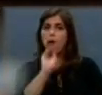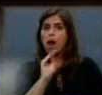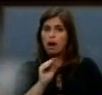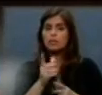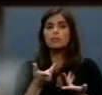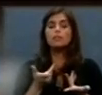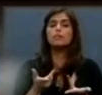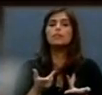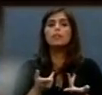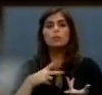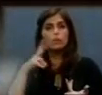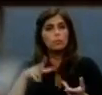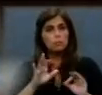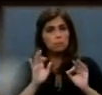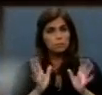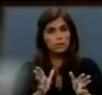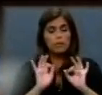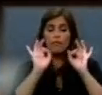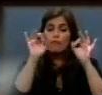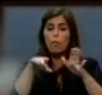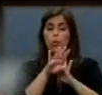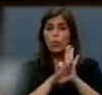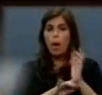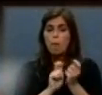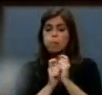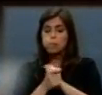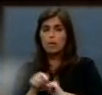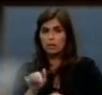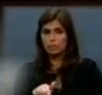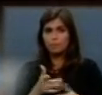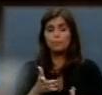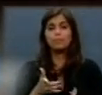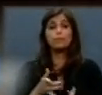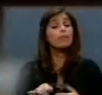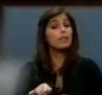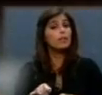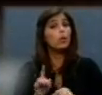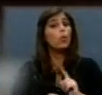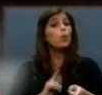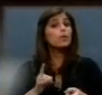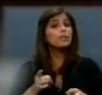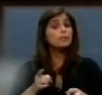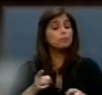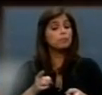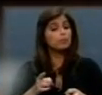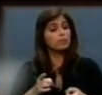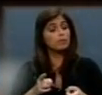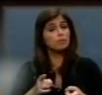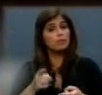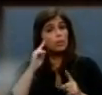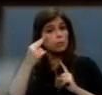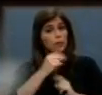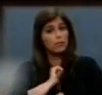necessidade de Portugal terminar o seu programa de ajustamento, aquilo a que, pela minha parte, eu tenho chamado